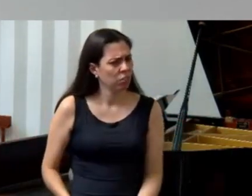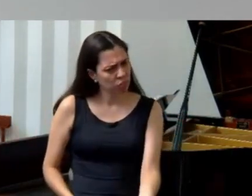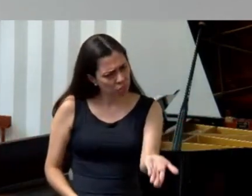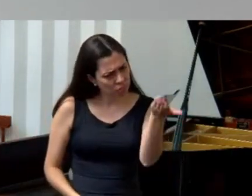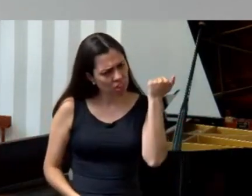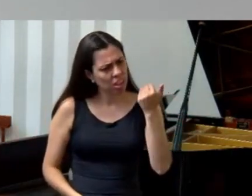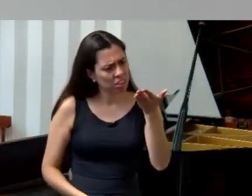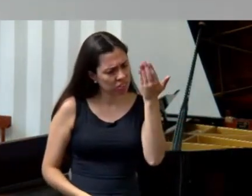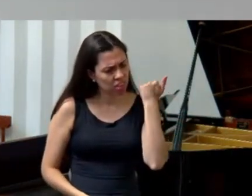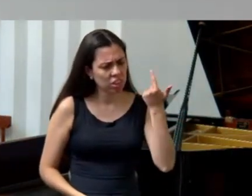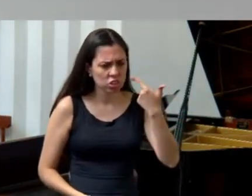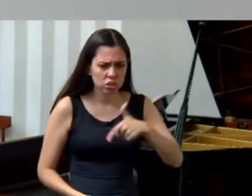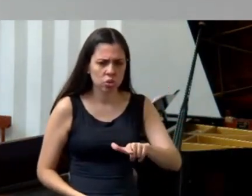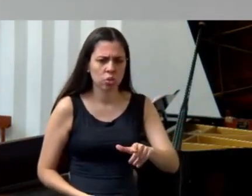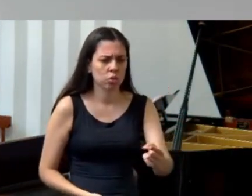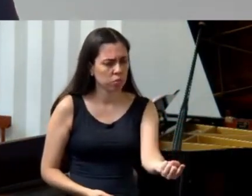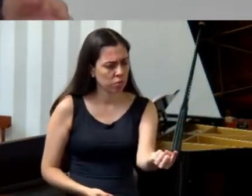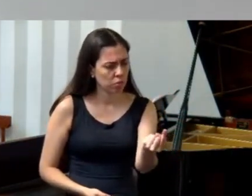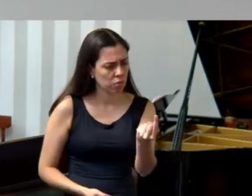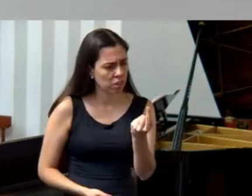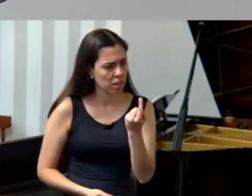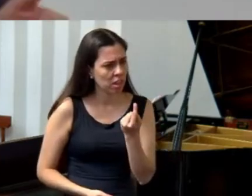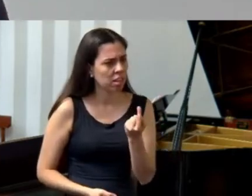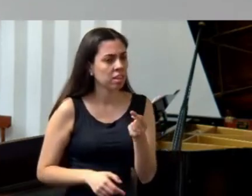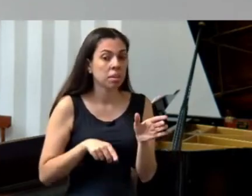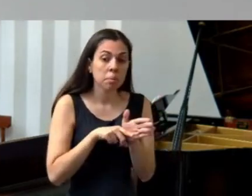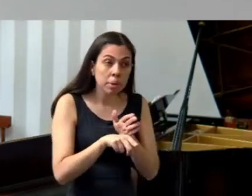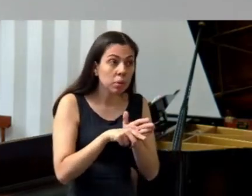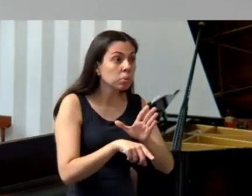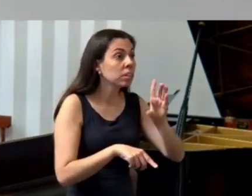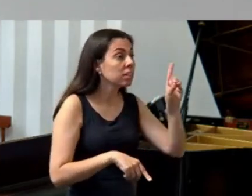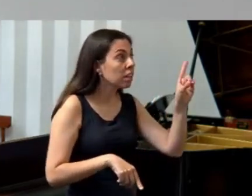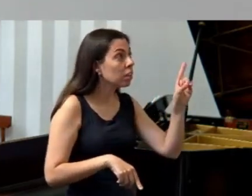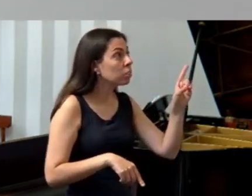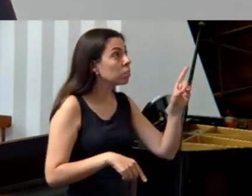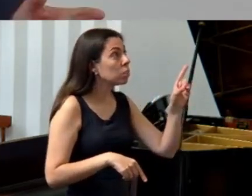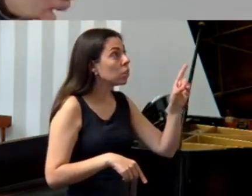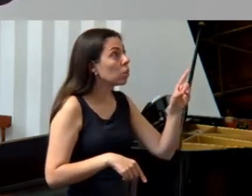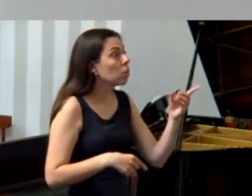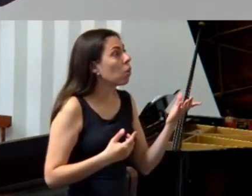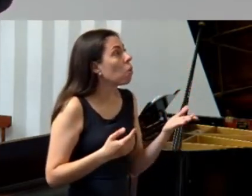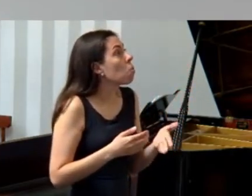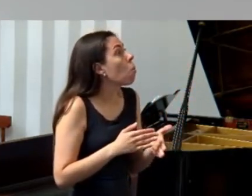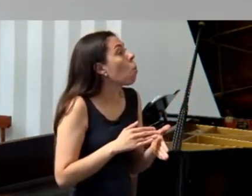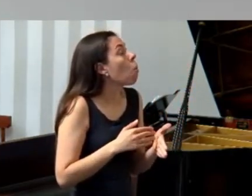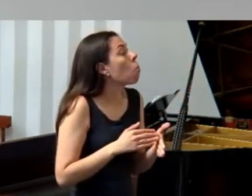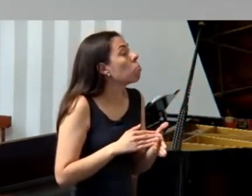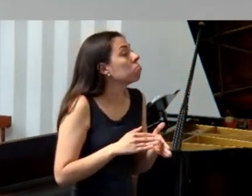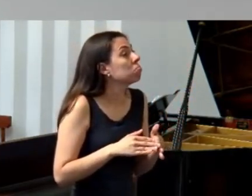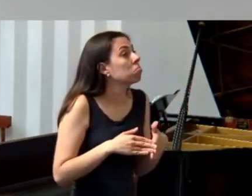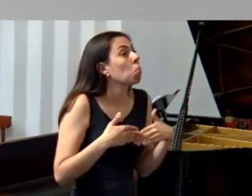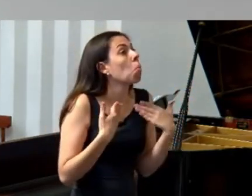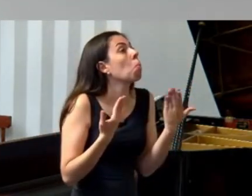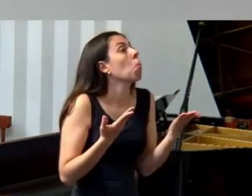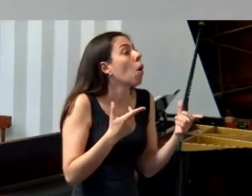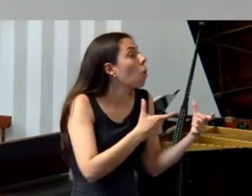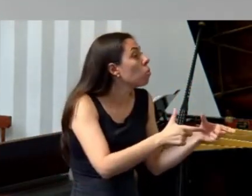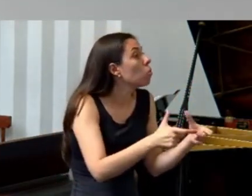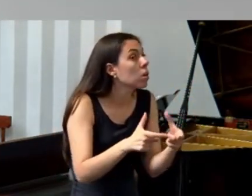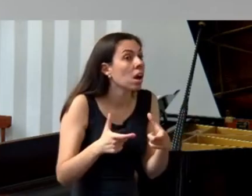Serve o Senhor. Pergunte ao Senhor: Senhor, onde o Senhor quer que eu esteja? Os dons, os talentos que o Senhor entregou nas